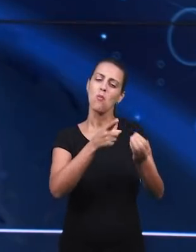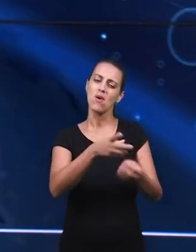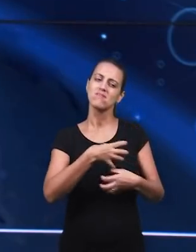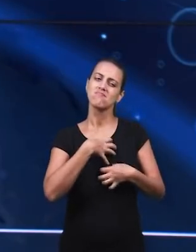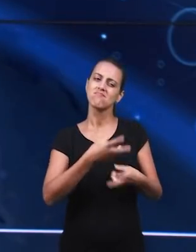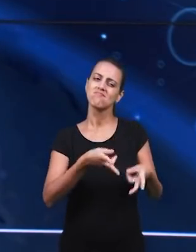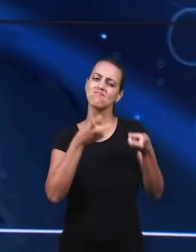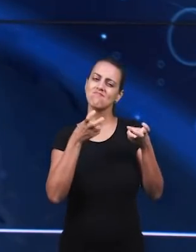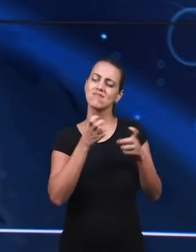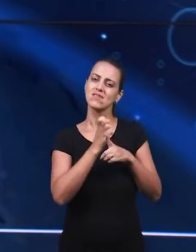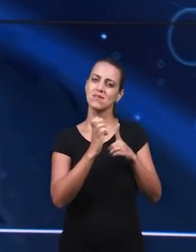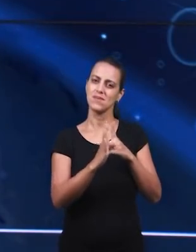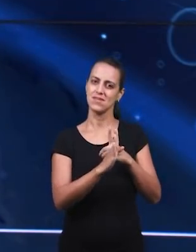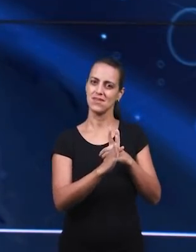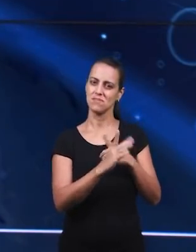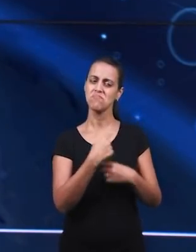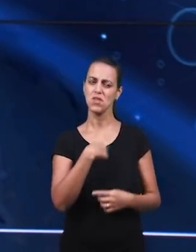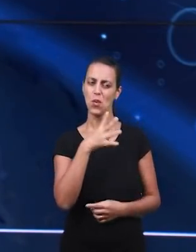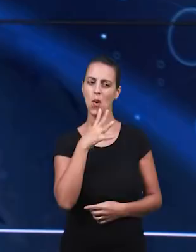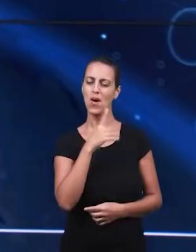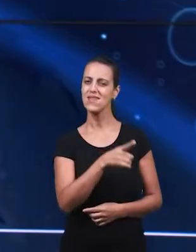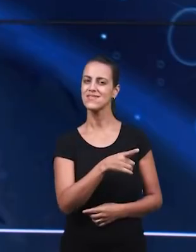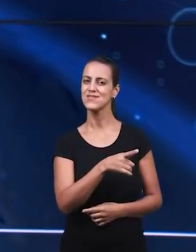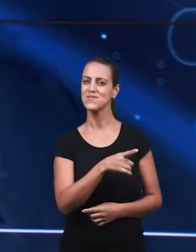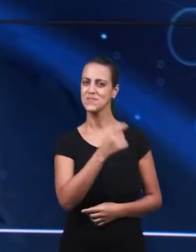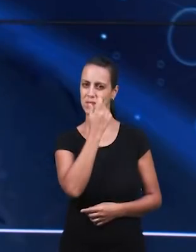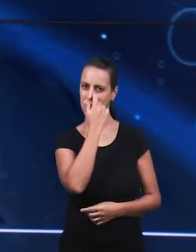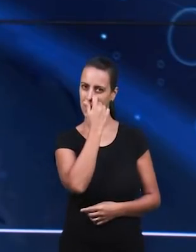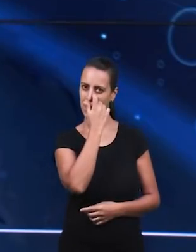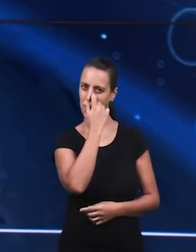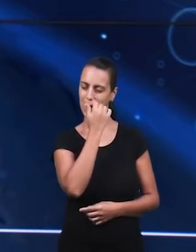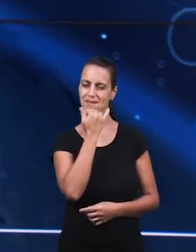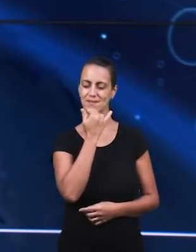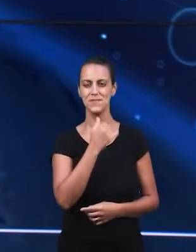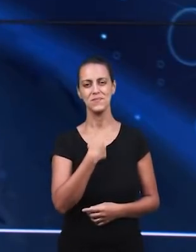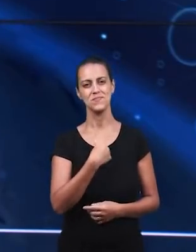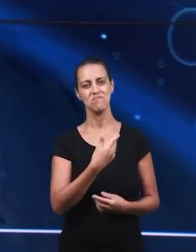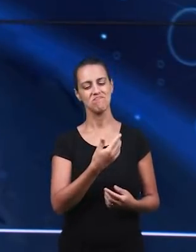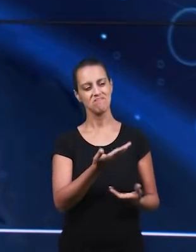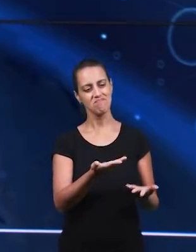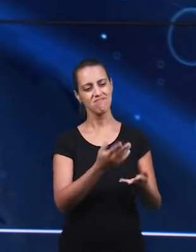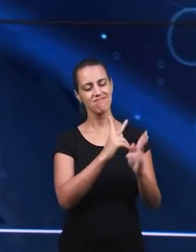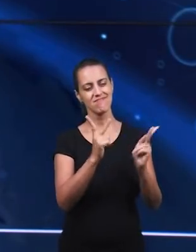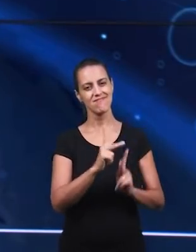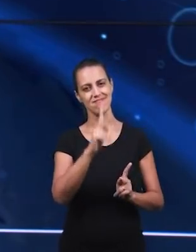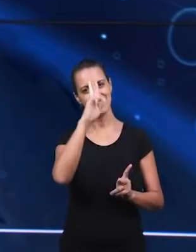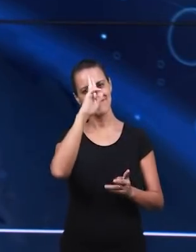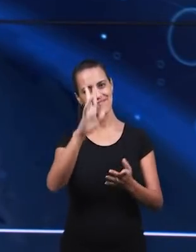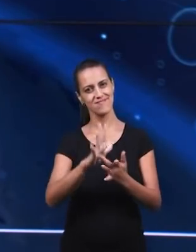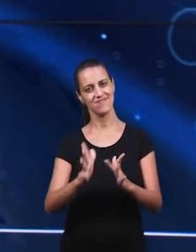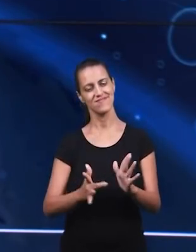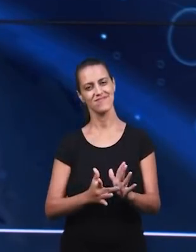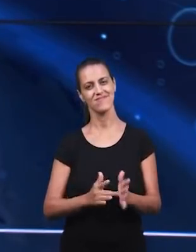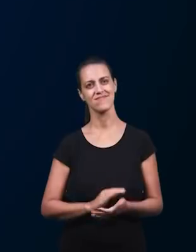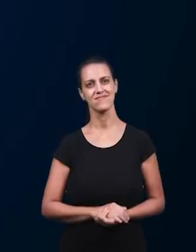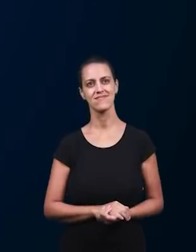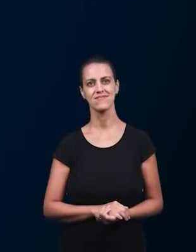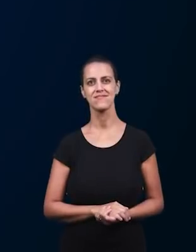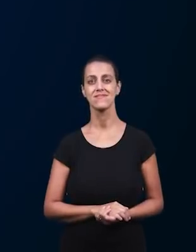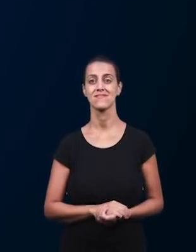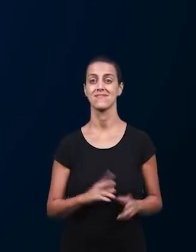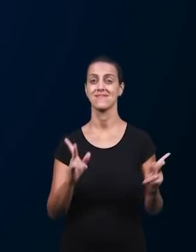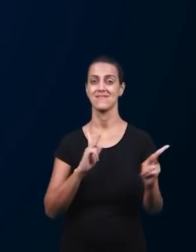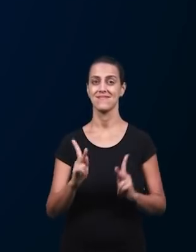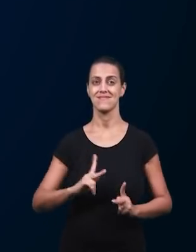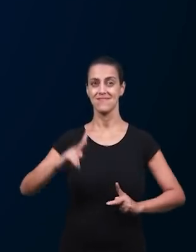Bíblica Dominical. Irmão Lake, eu o conheço pessoalmente e eu quero cumprimentá-lo, meu irmão, com a paz do Senhor Jesus.